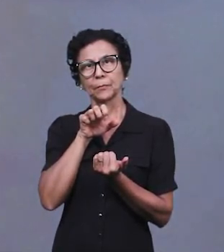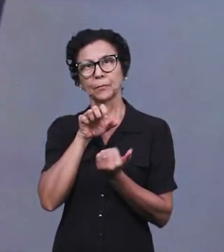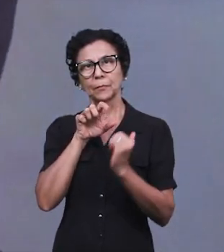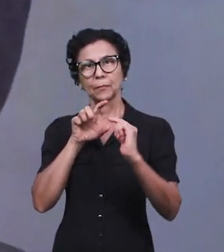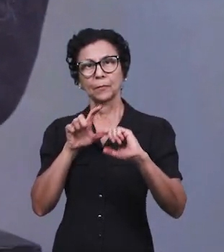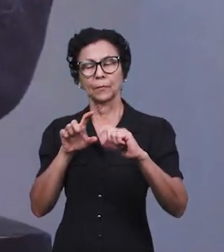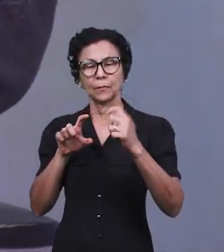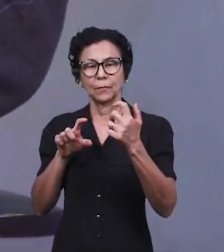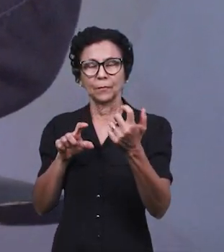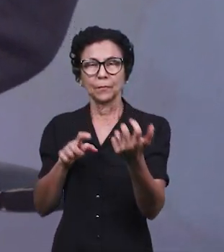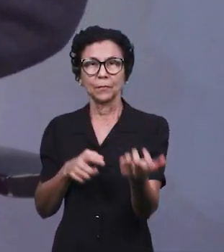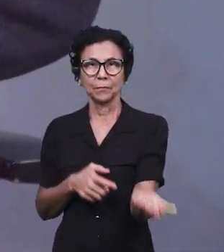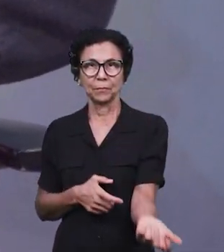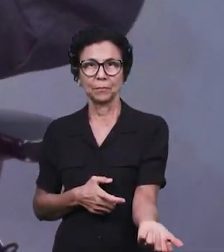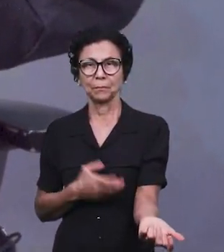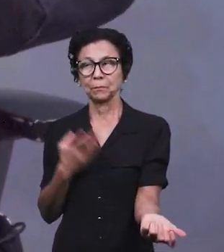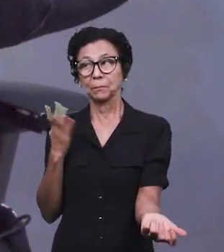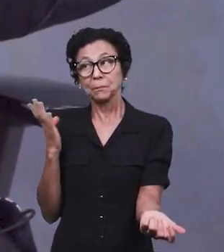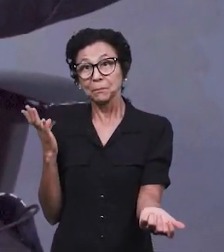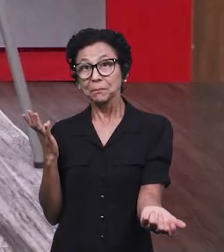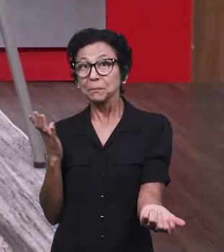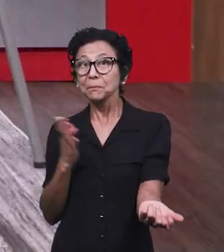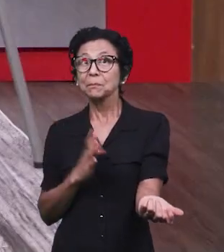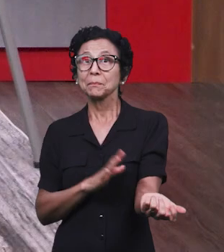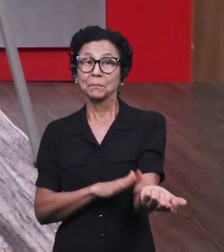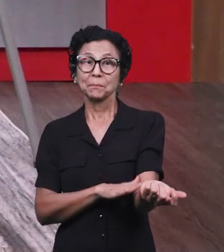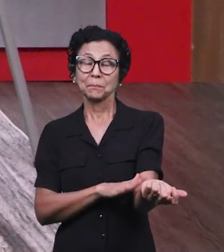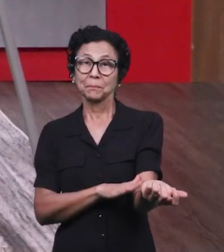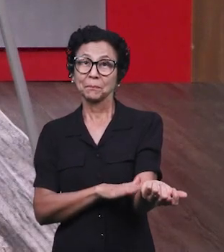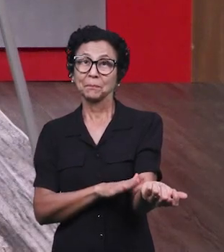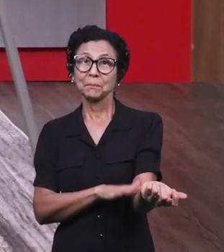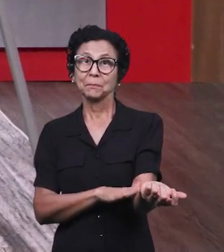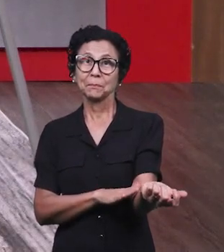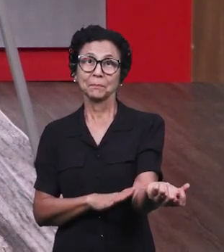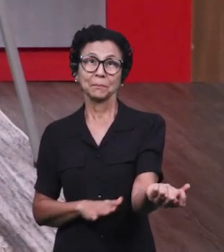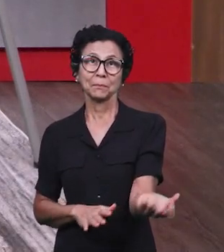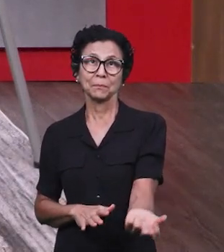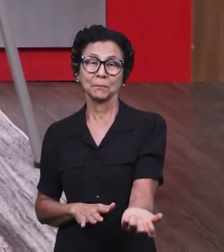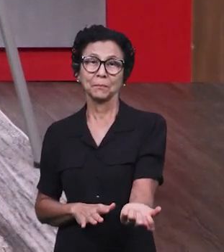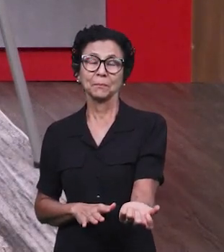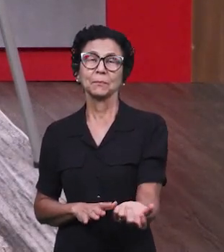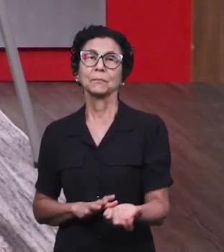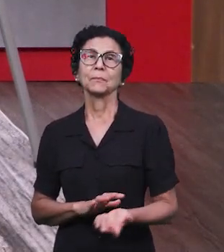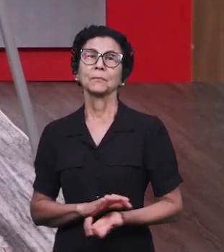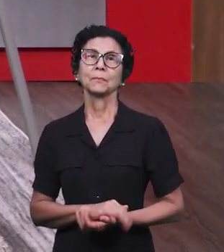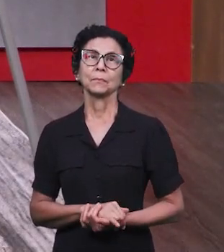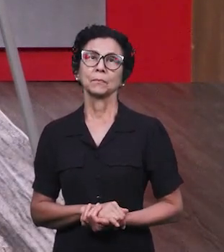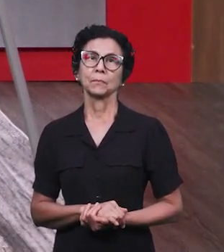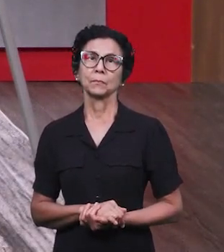criança dessa forma nos braços e virada, se estiver